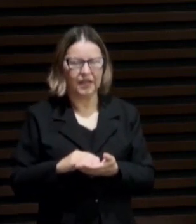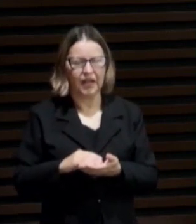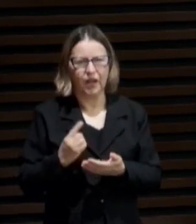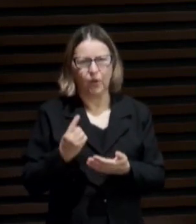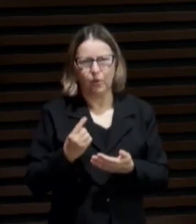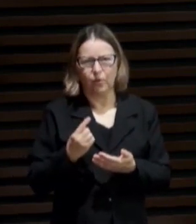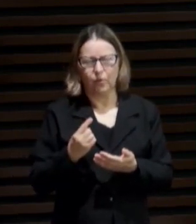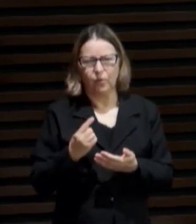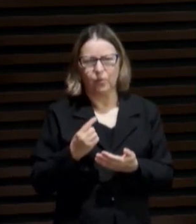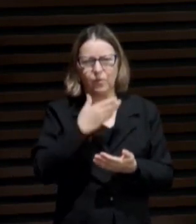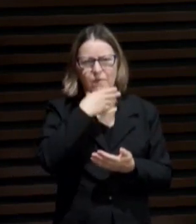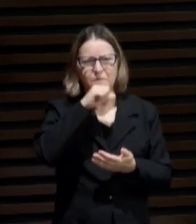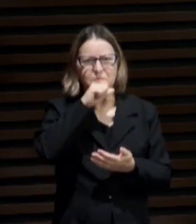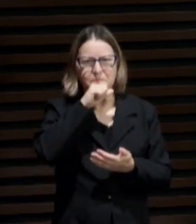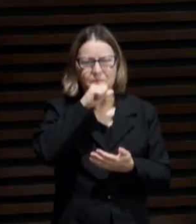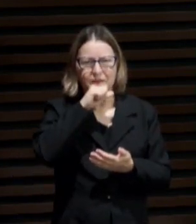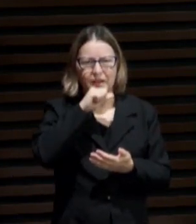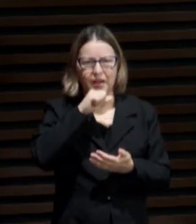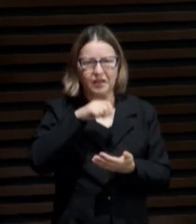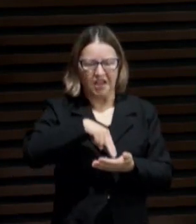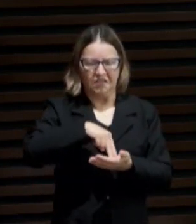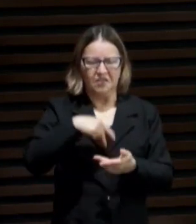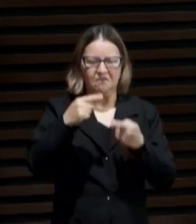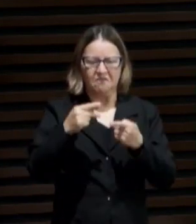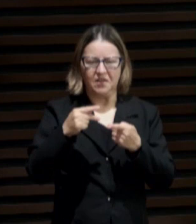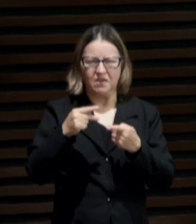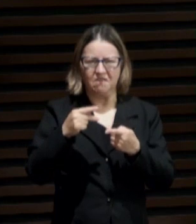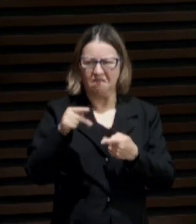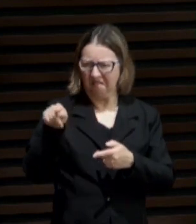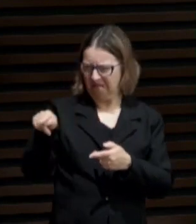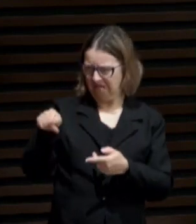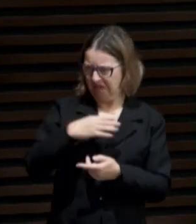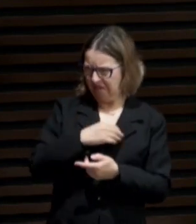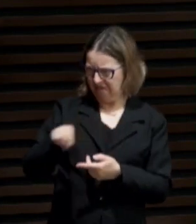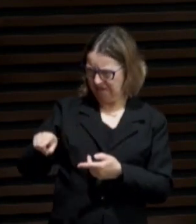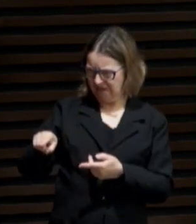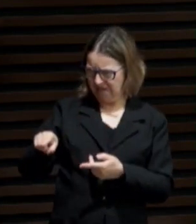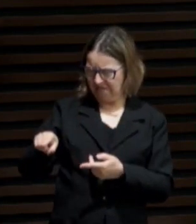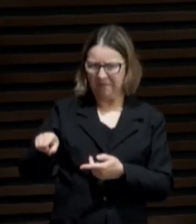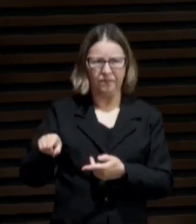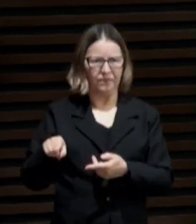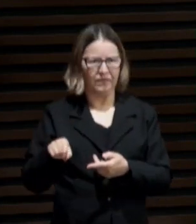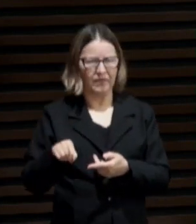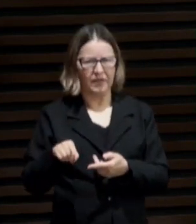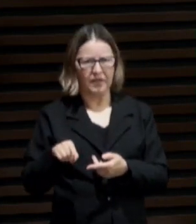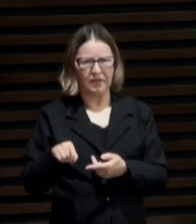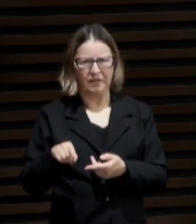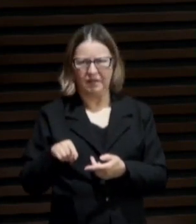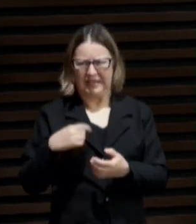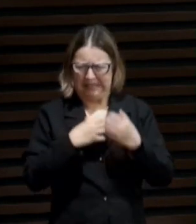e apontou para o filho, o menino está na carne viva, os ansiosos que ficam